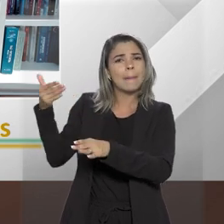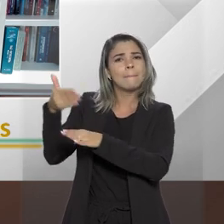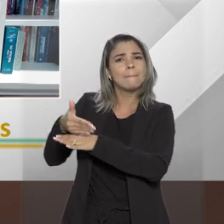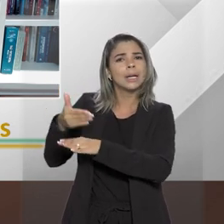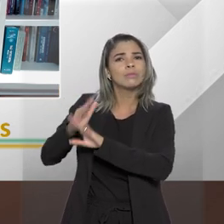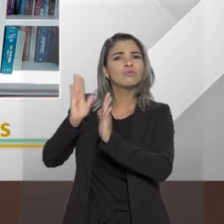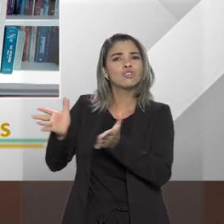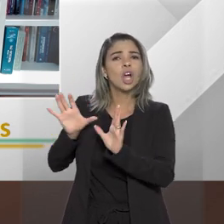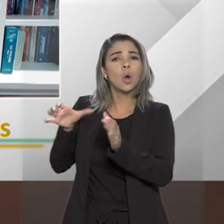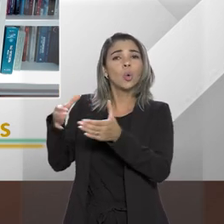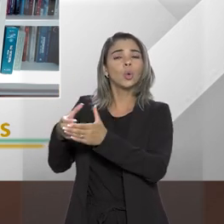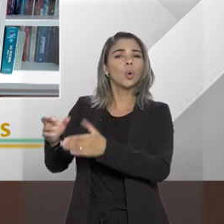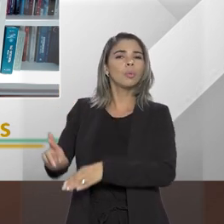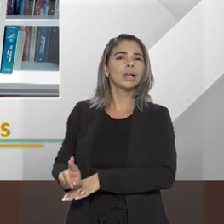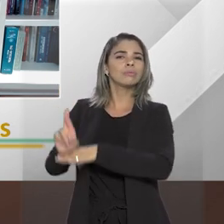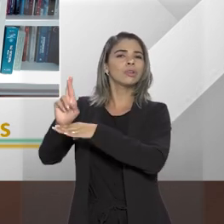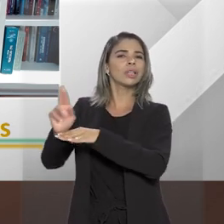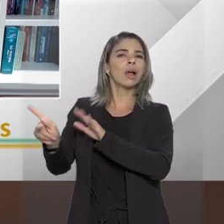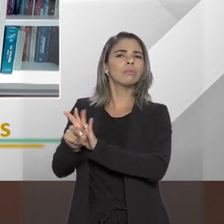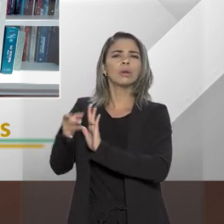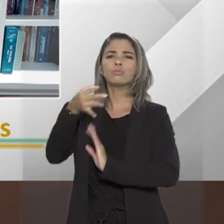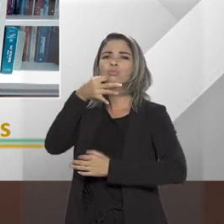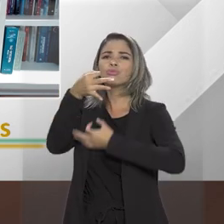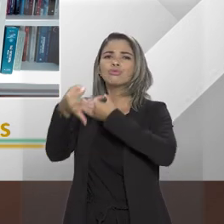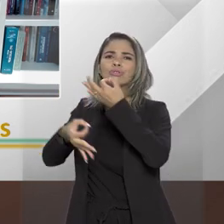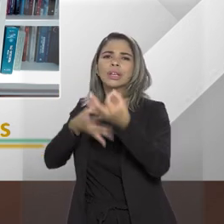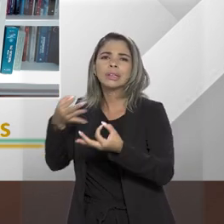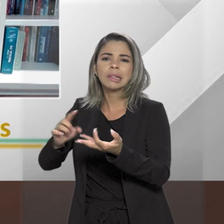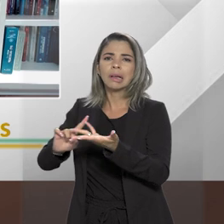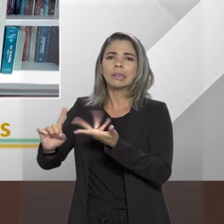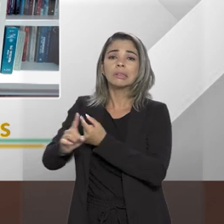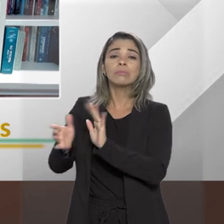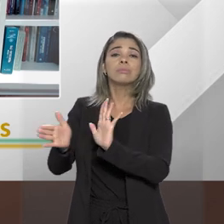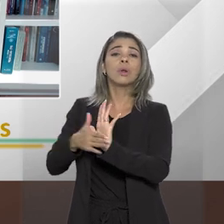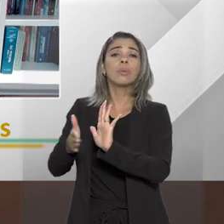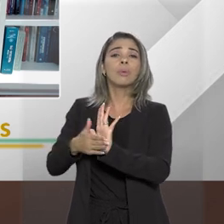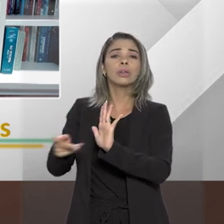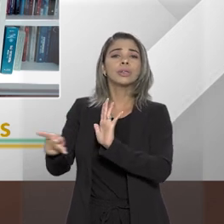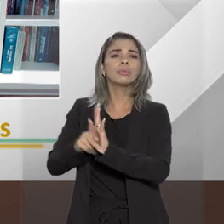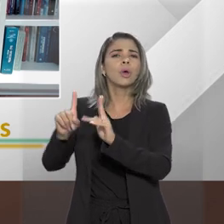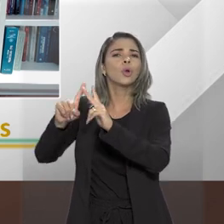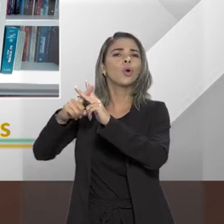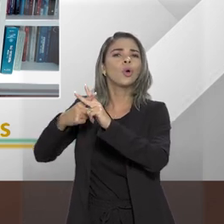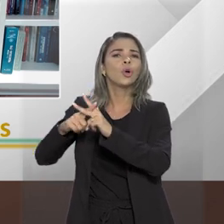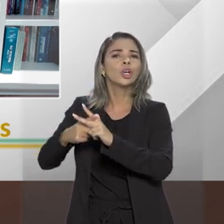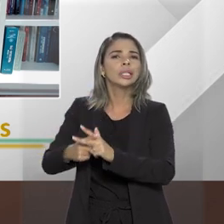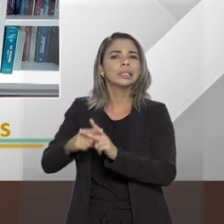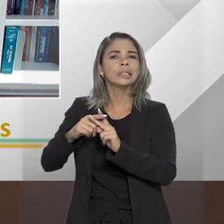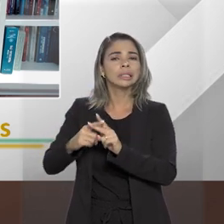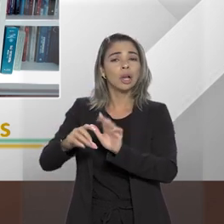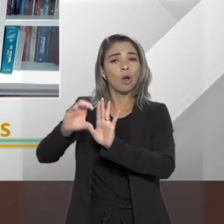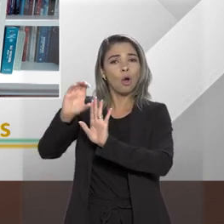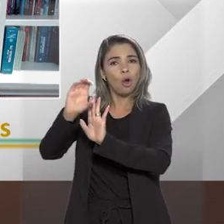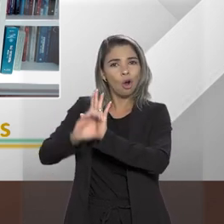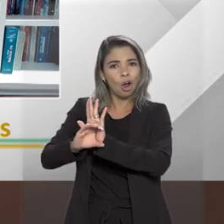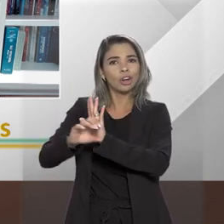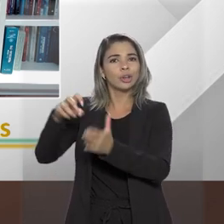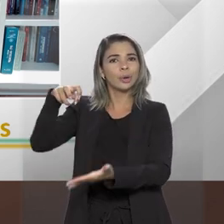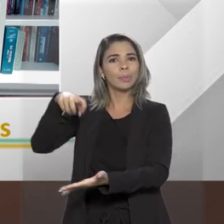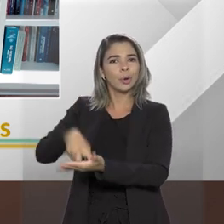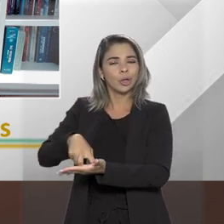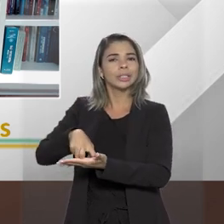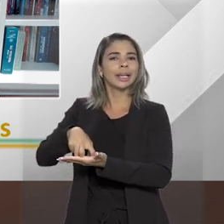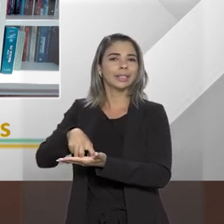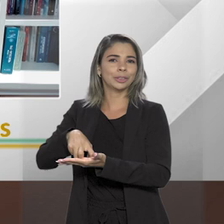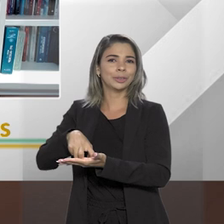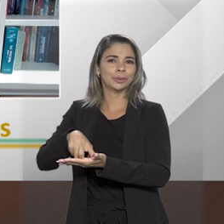da comissão responsável por sugerir propostas de reforma do Código de Processo Civil de 73,